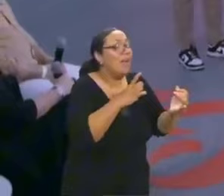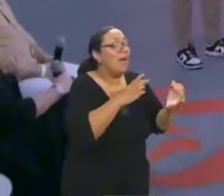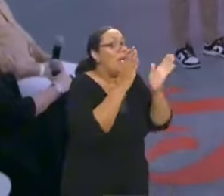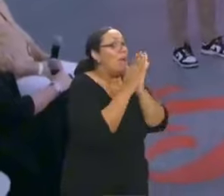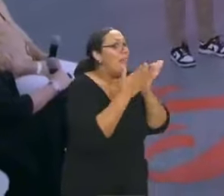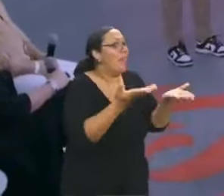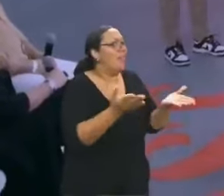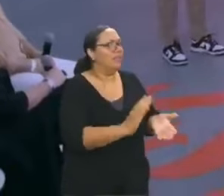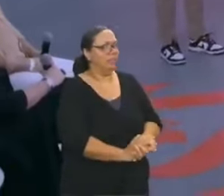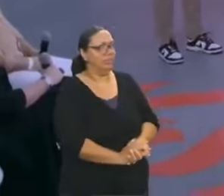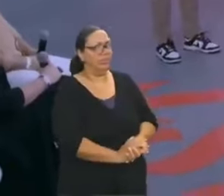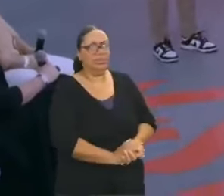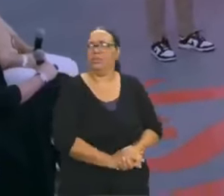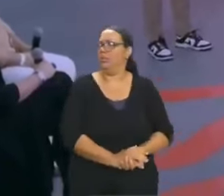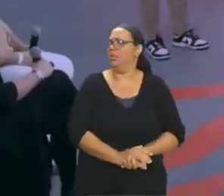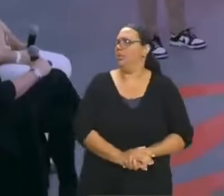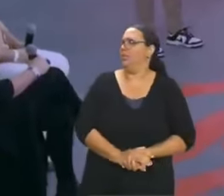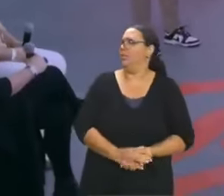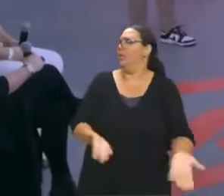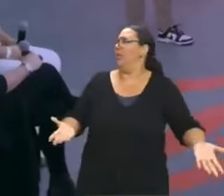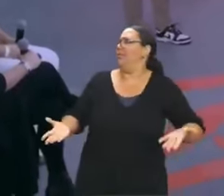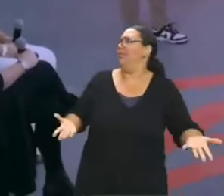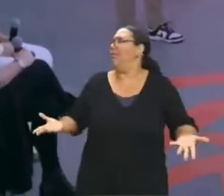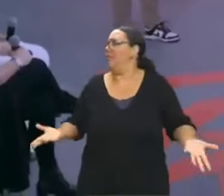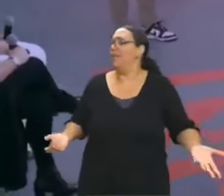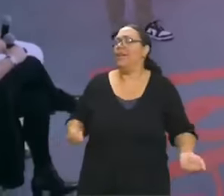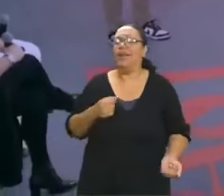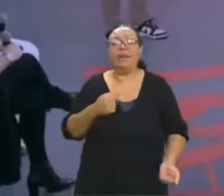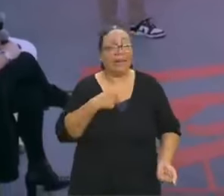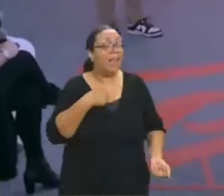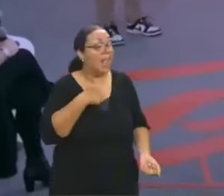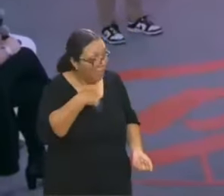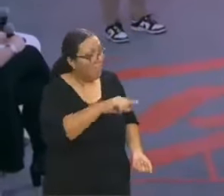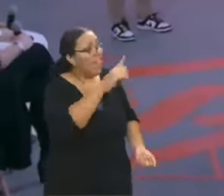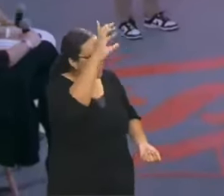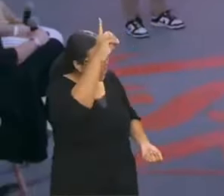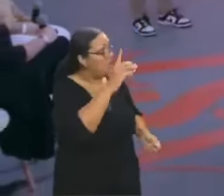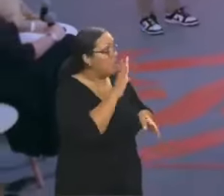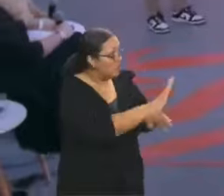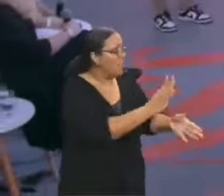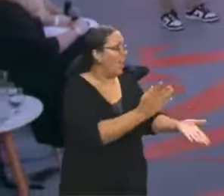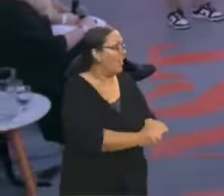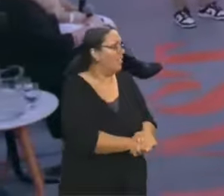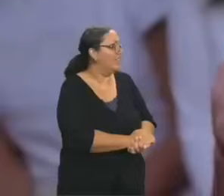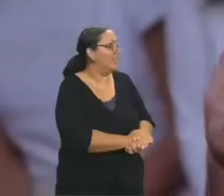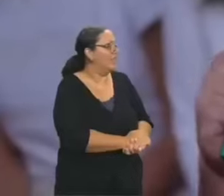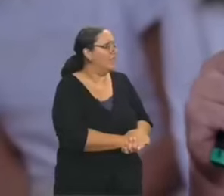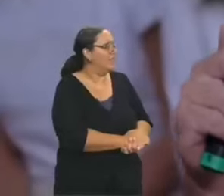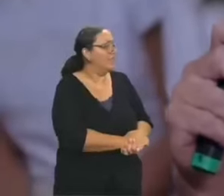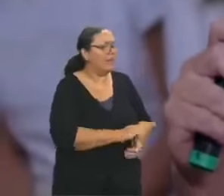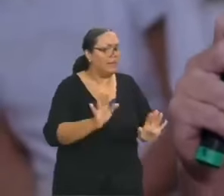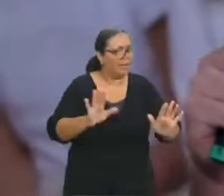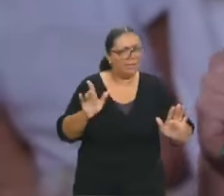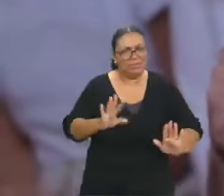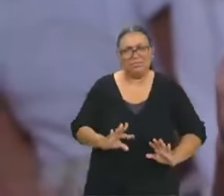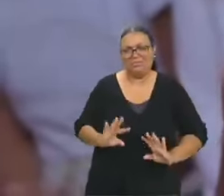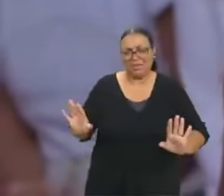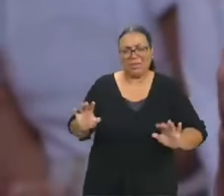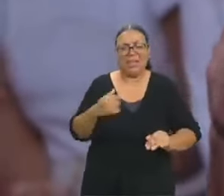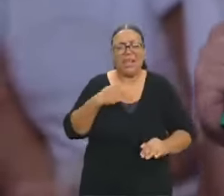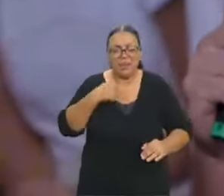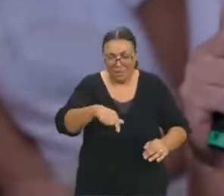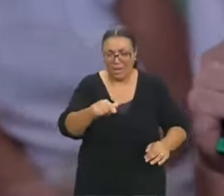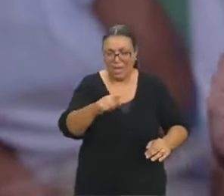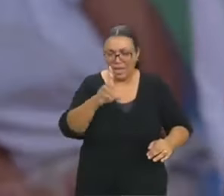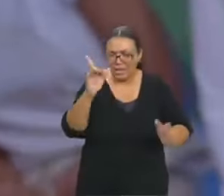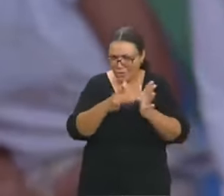E eu, desconcertado ouvindo aquilo, ela falou: "Eu disse para tu que Deus ia te socorrer." Então nós entregamos aquela cesta e eu percebi que